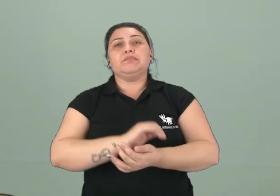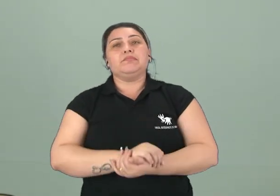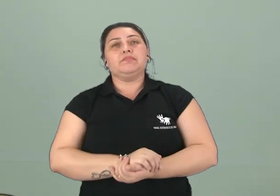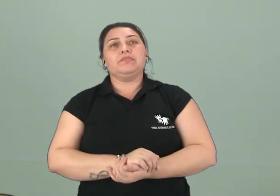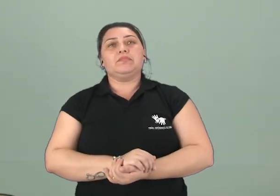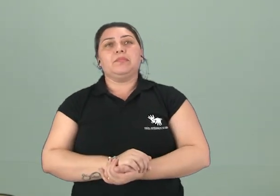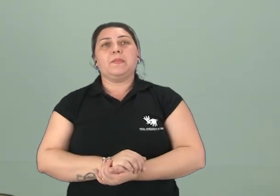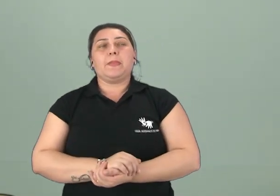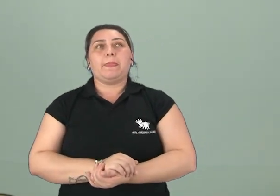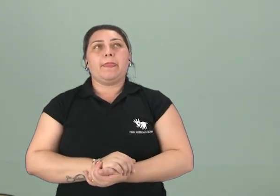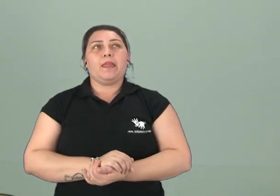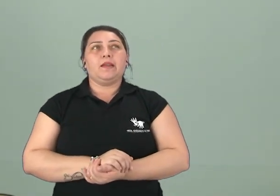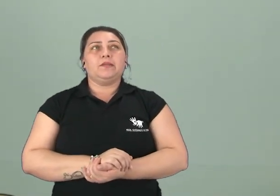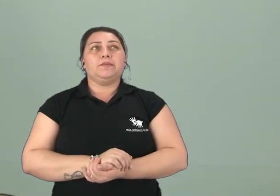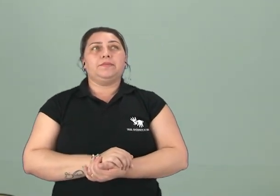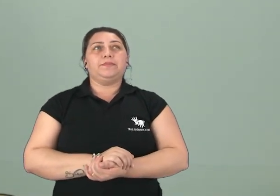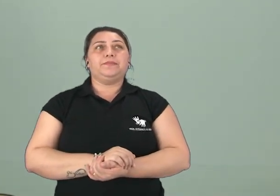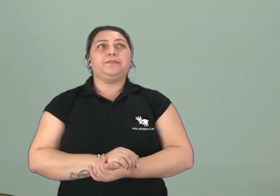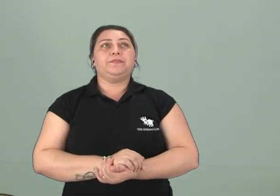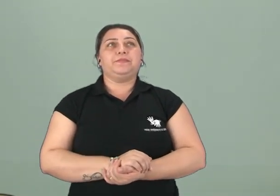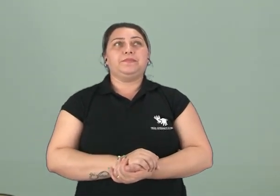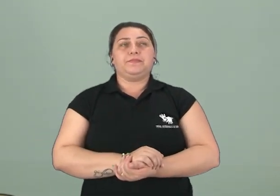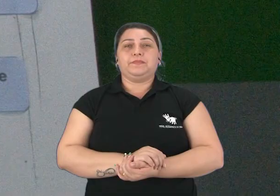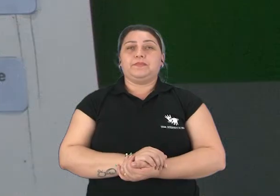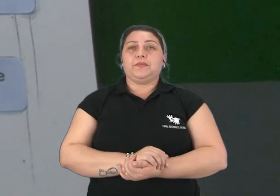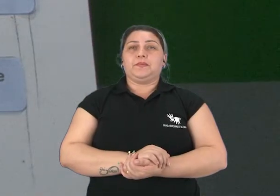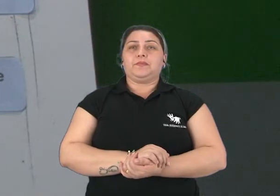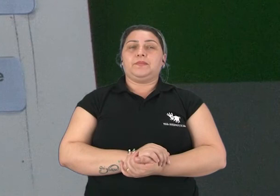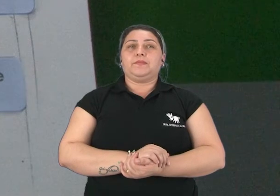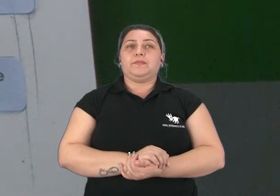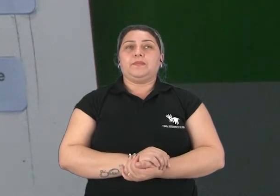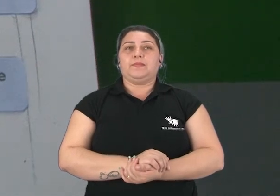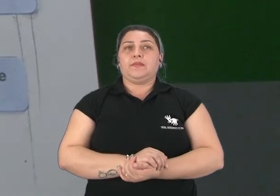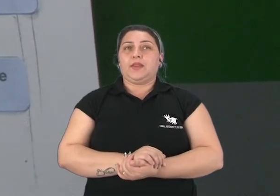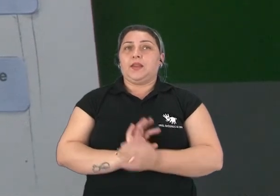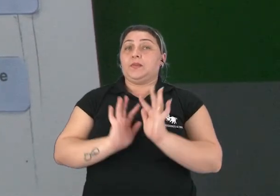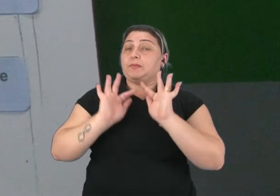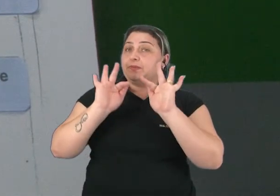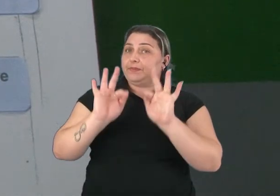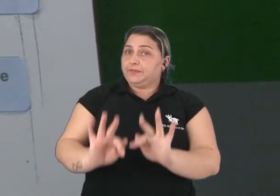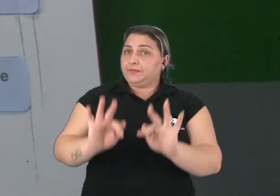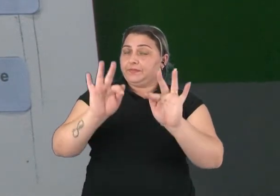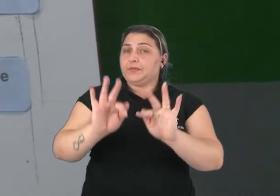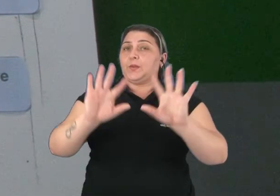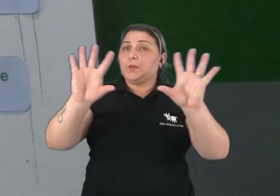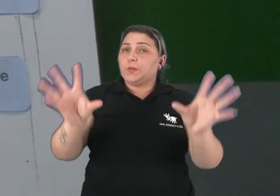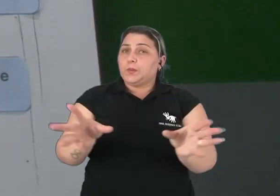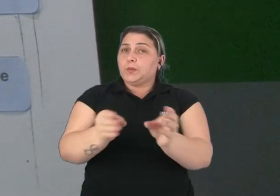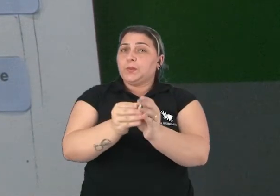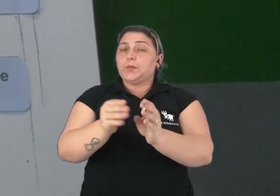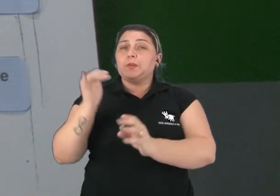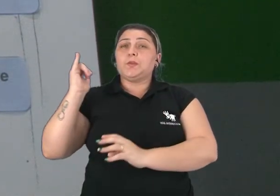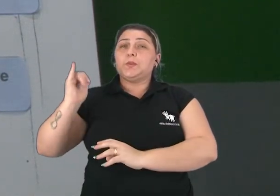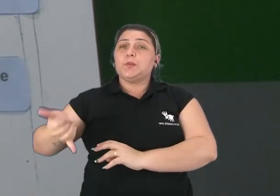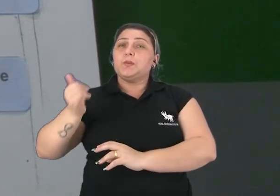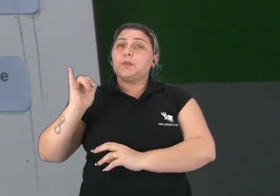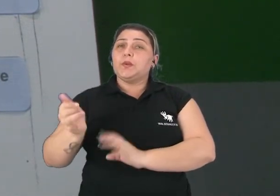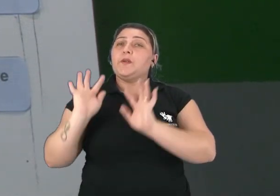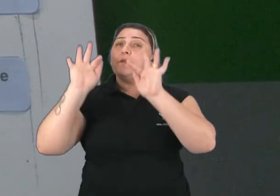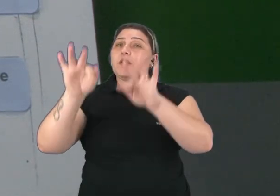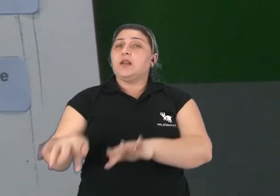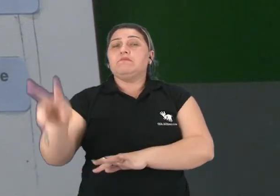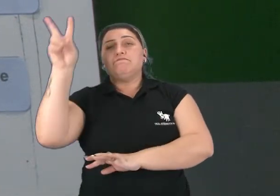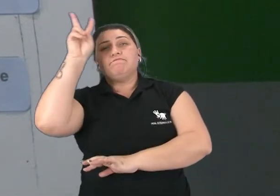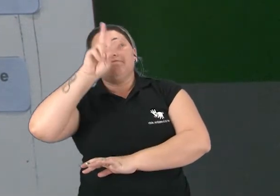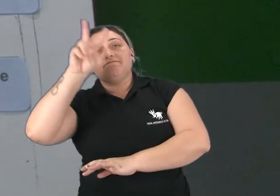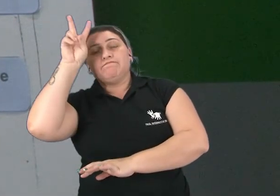no caso aí no ponto compartilhado foi quando o gato se dá parou com u e o desfecho que a conclusão da narrativa confusão